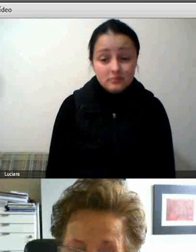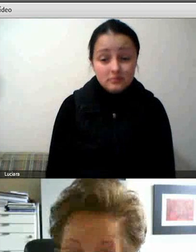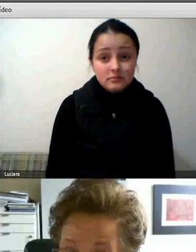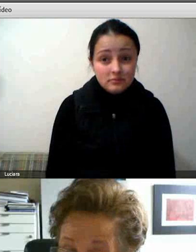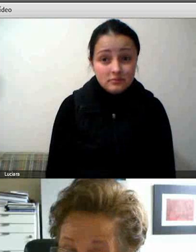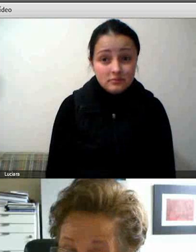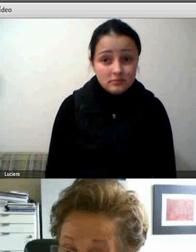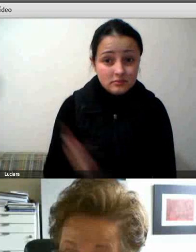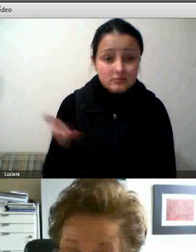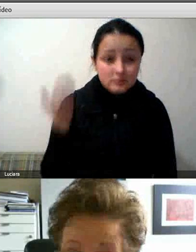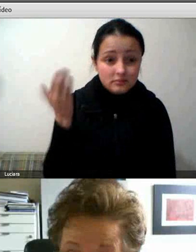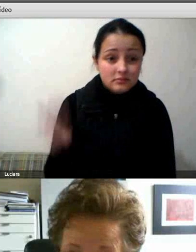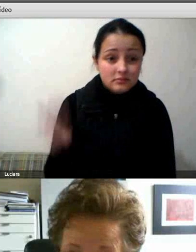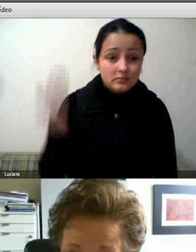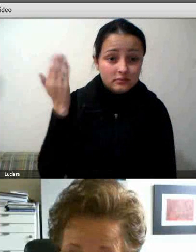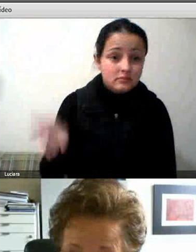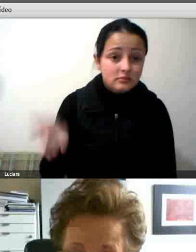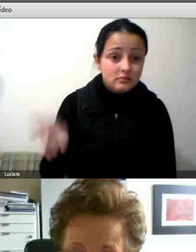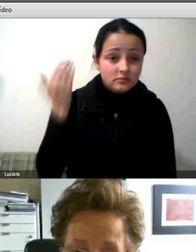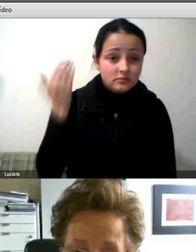para o currículo do ensino fundamental.